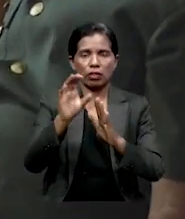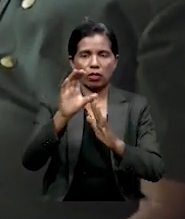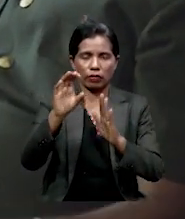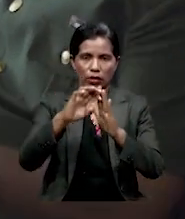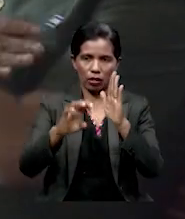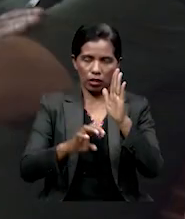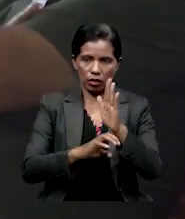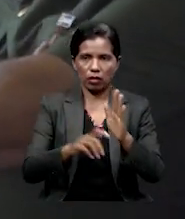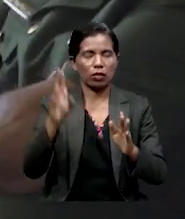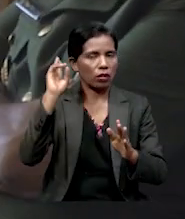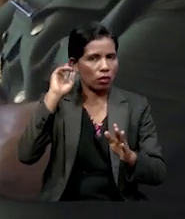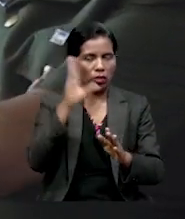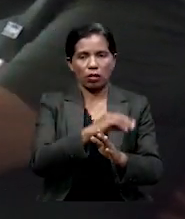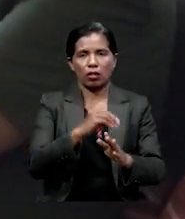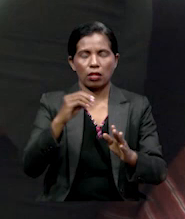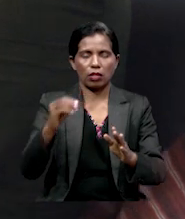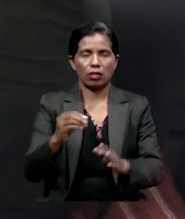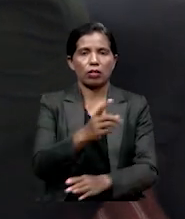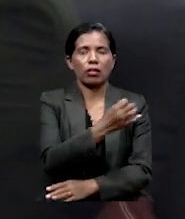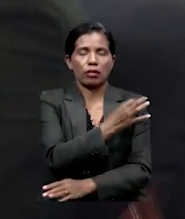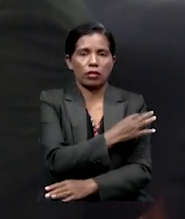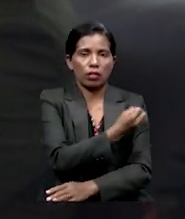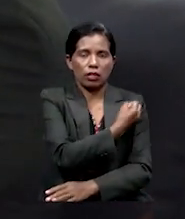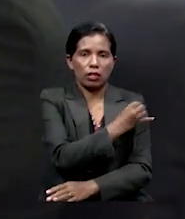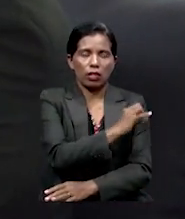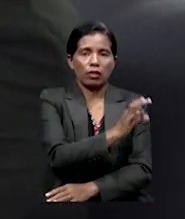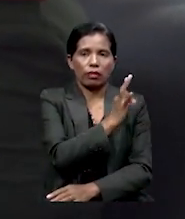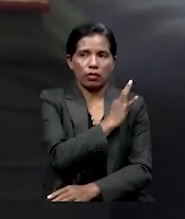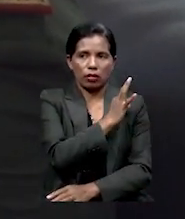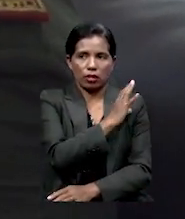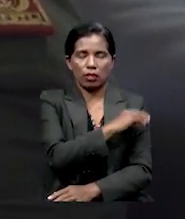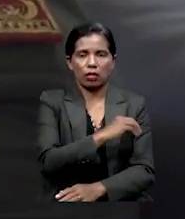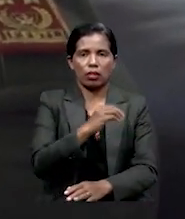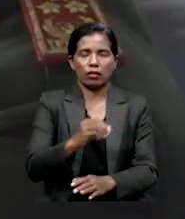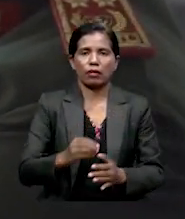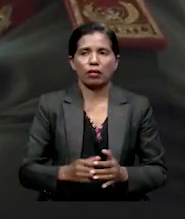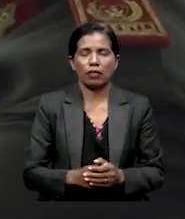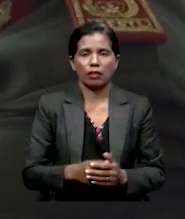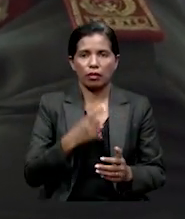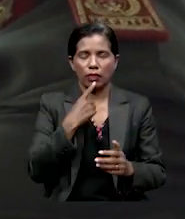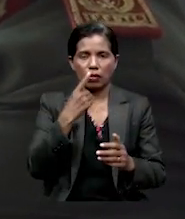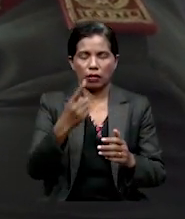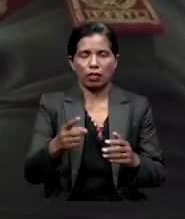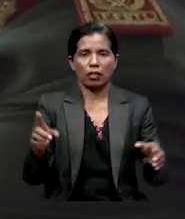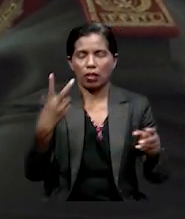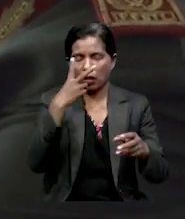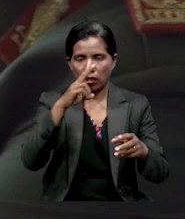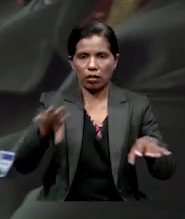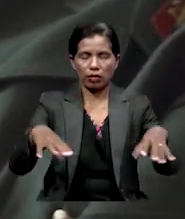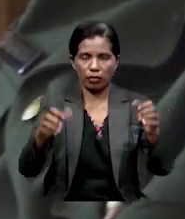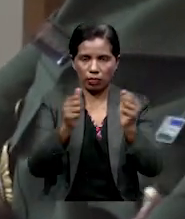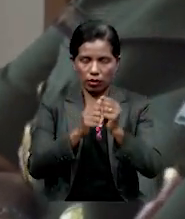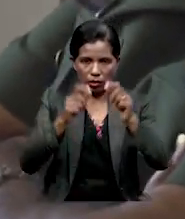opinião Chefe de Estado-Maior-General Falentil Força de Defesa Timor-Leste, Tenente-General Falo Ratelaik, ligado à cooperação